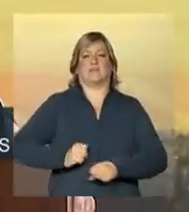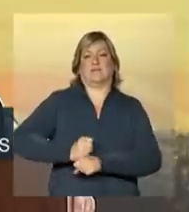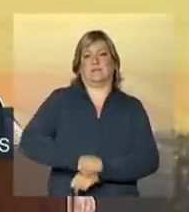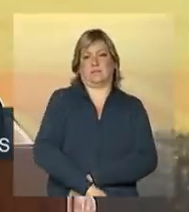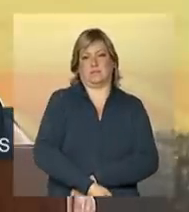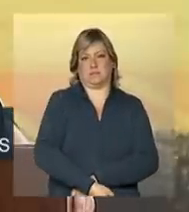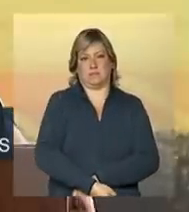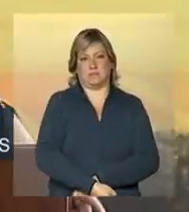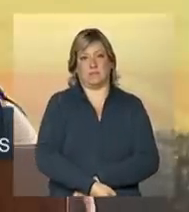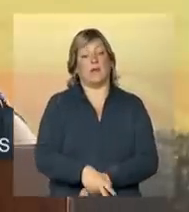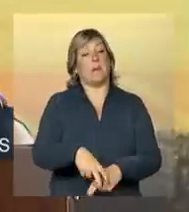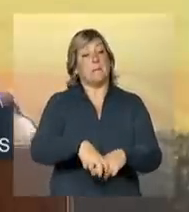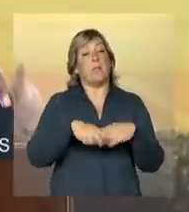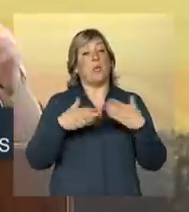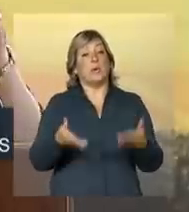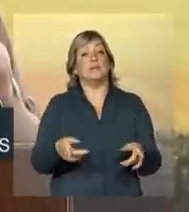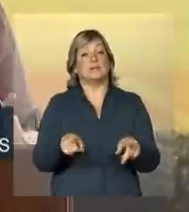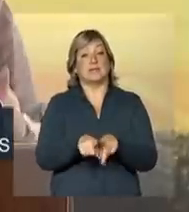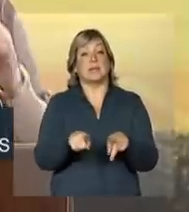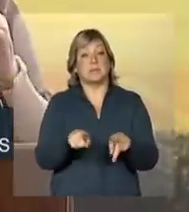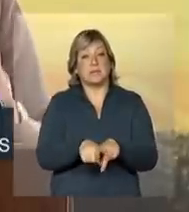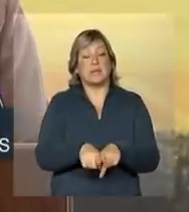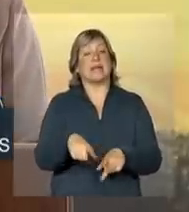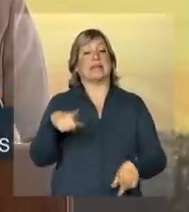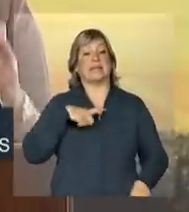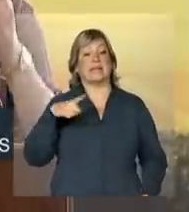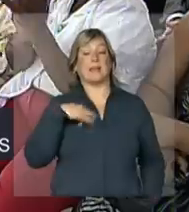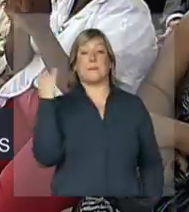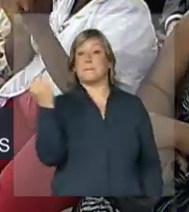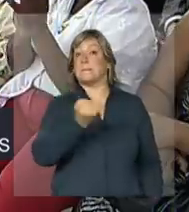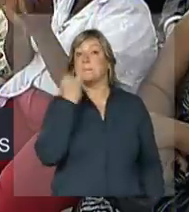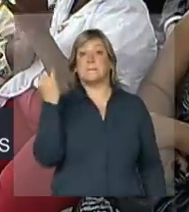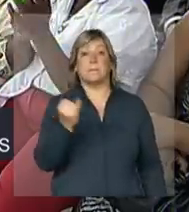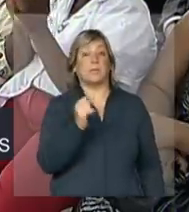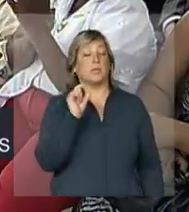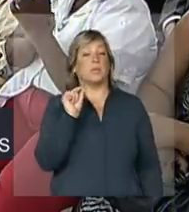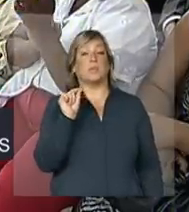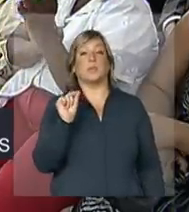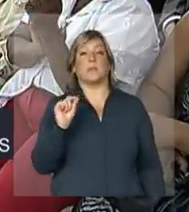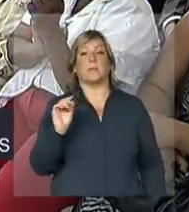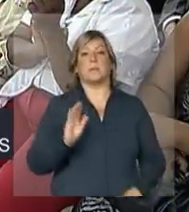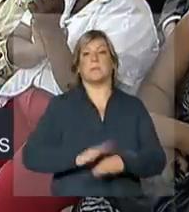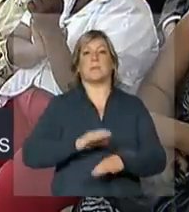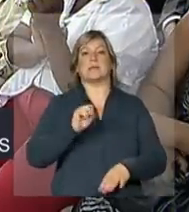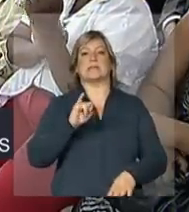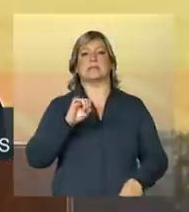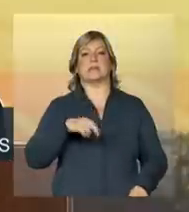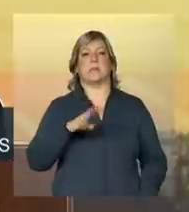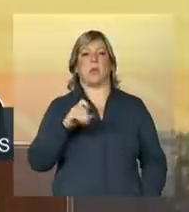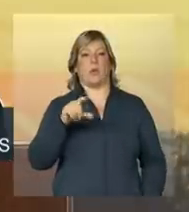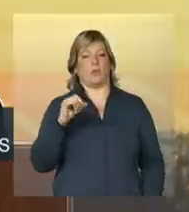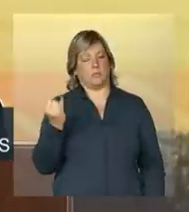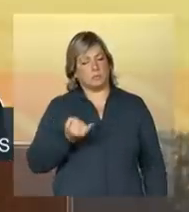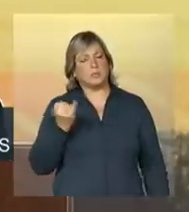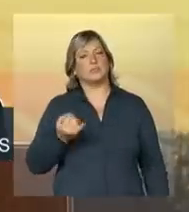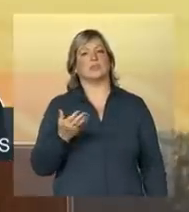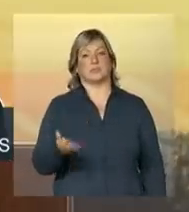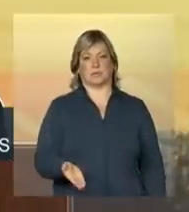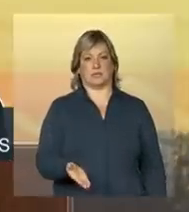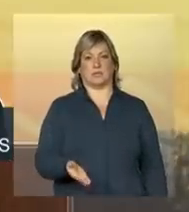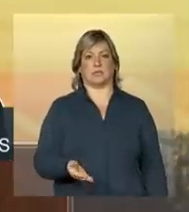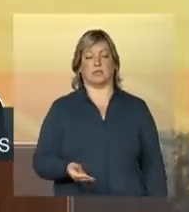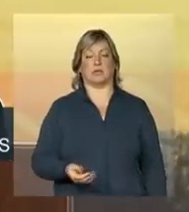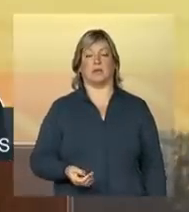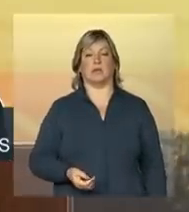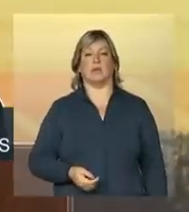também por isso tem uma importância simbólica simbólica simbólica